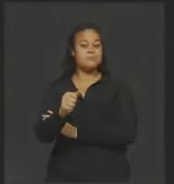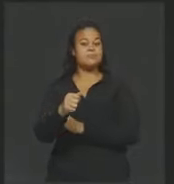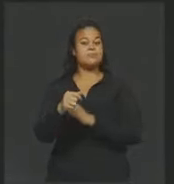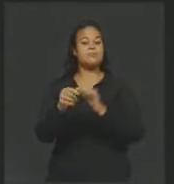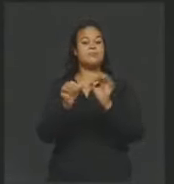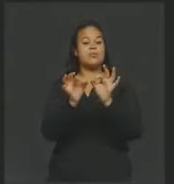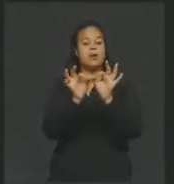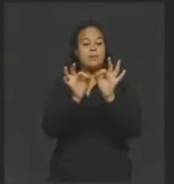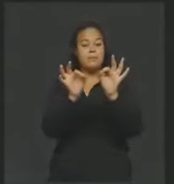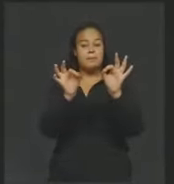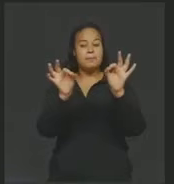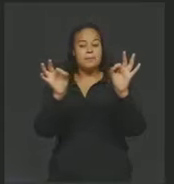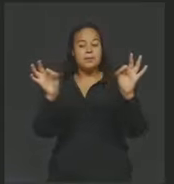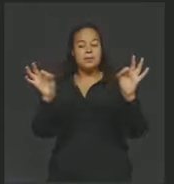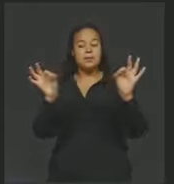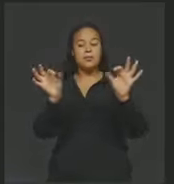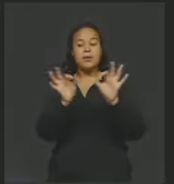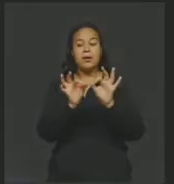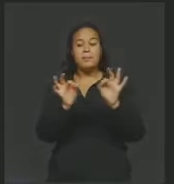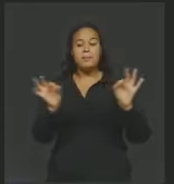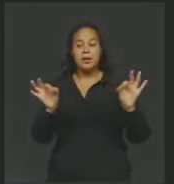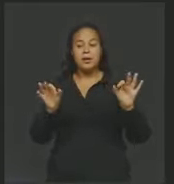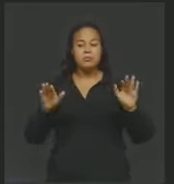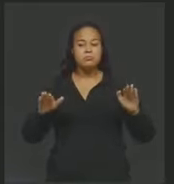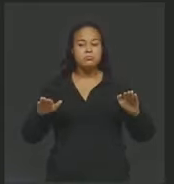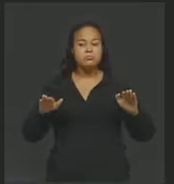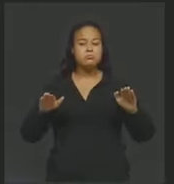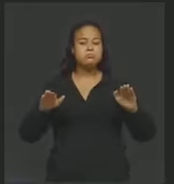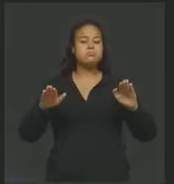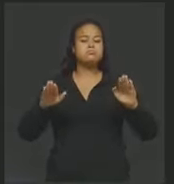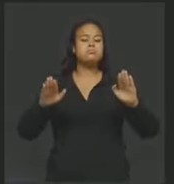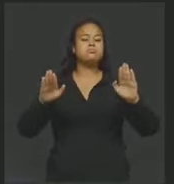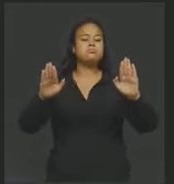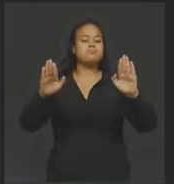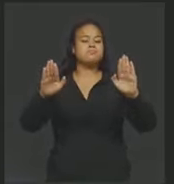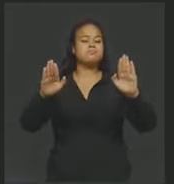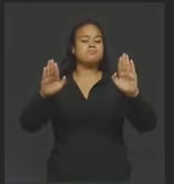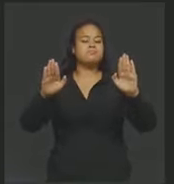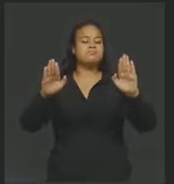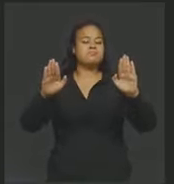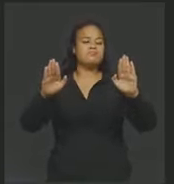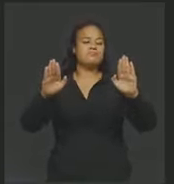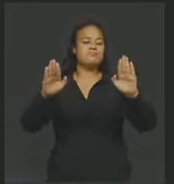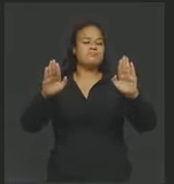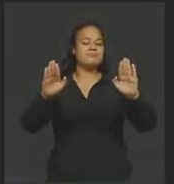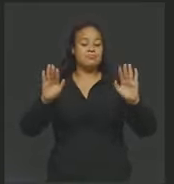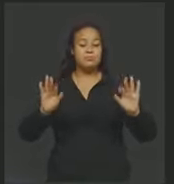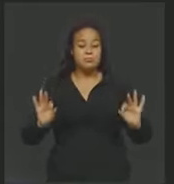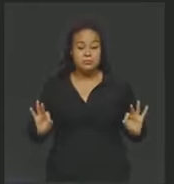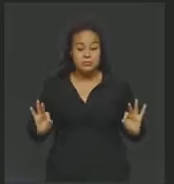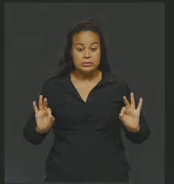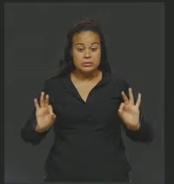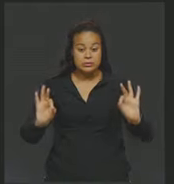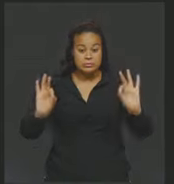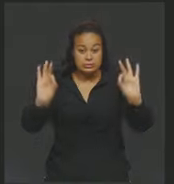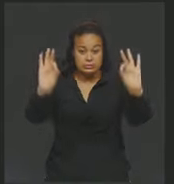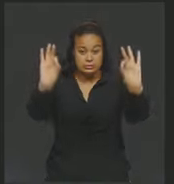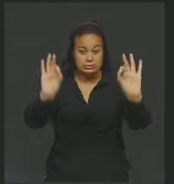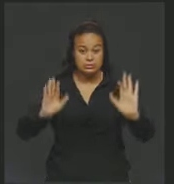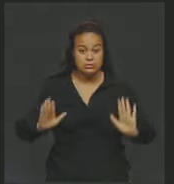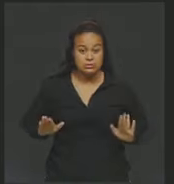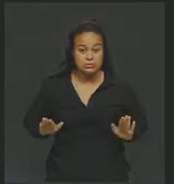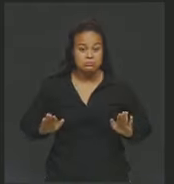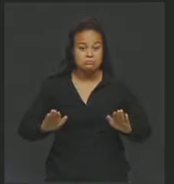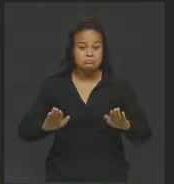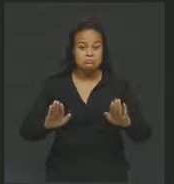inclinados. Então, a gente acabou de ver plano inclinado. Tem que ter uma associação de dois. Daqui a pouco eu vou mostrar como que é isso. Esses planos